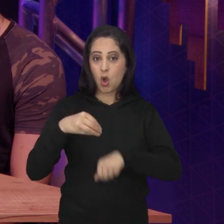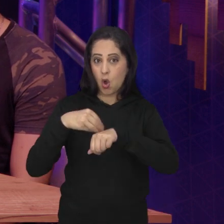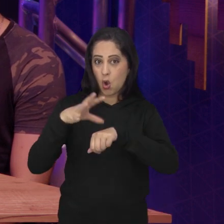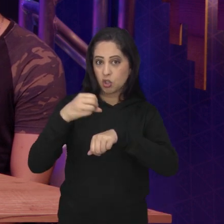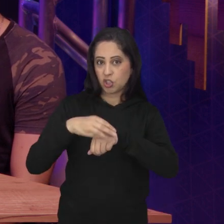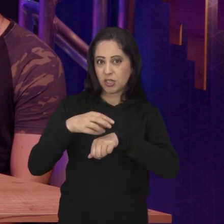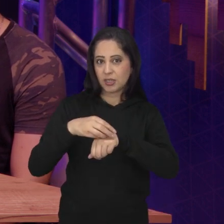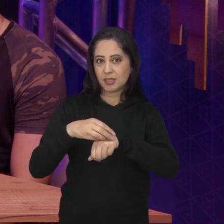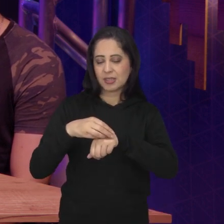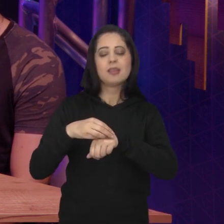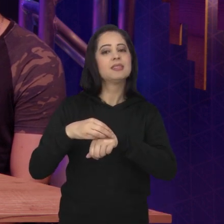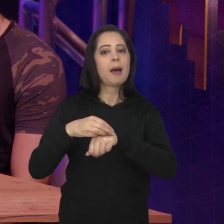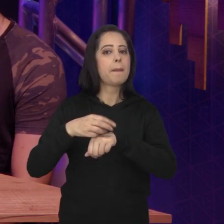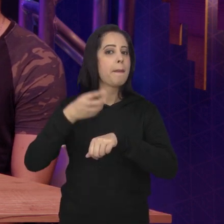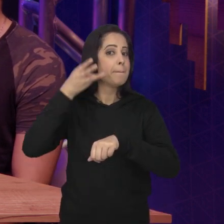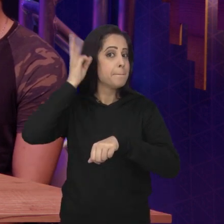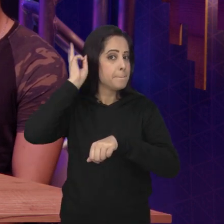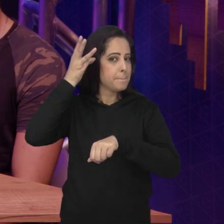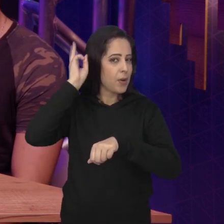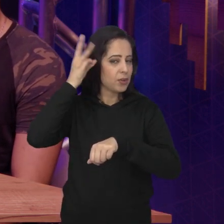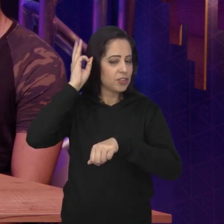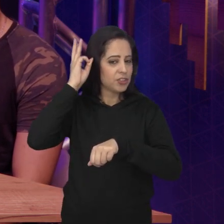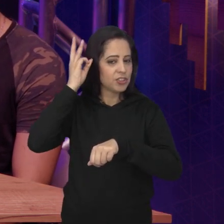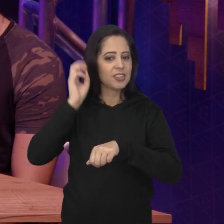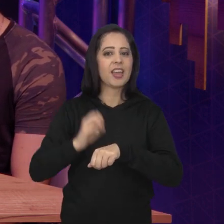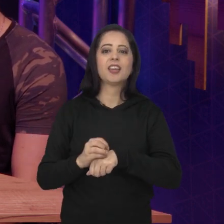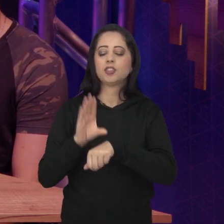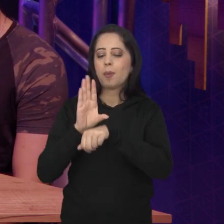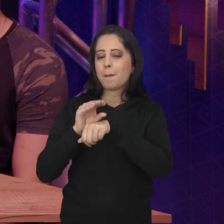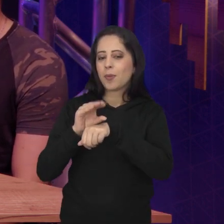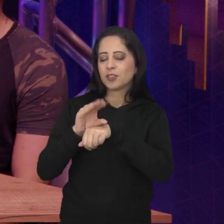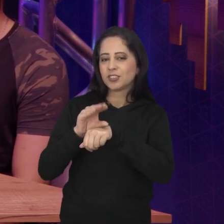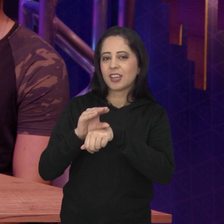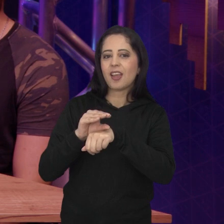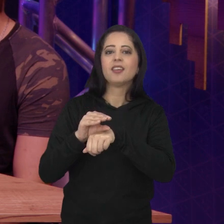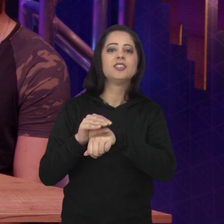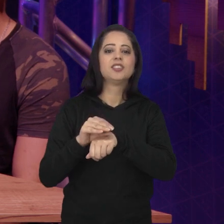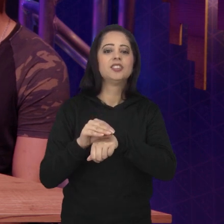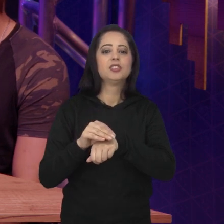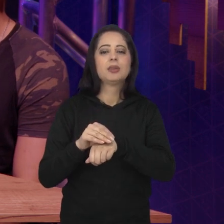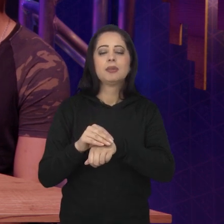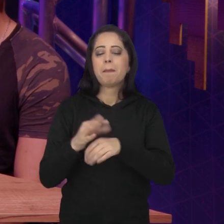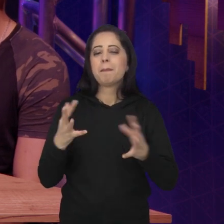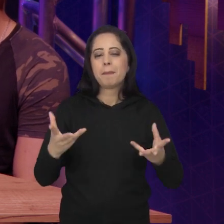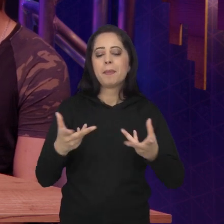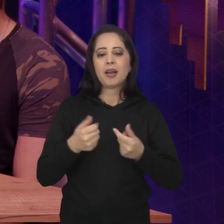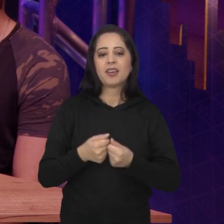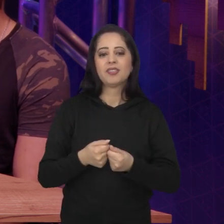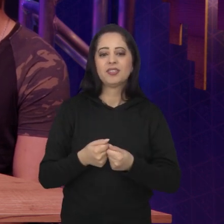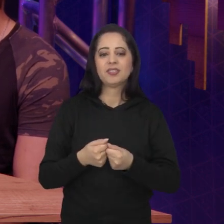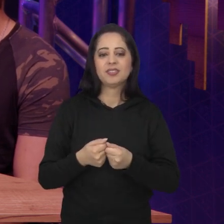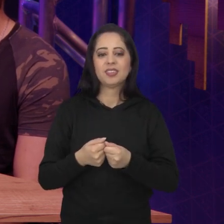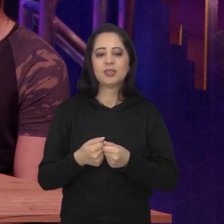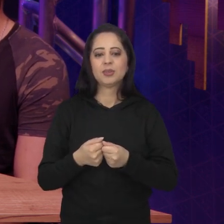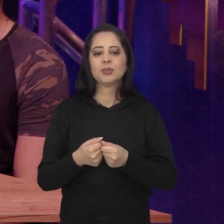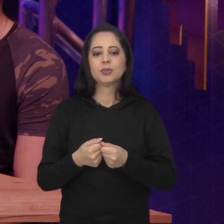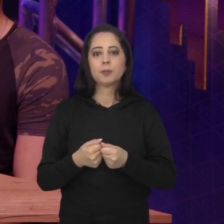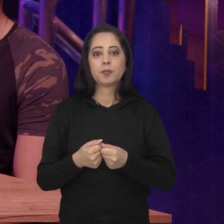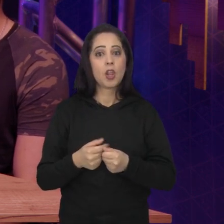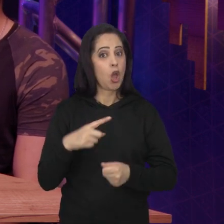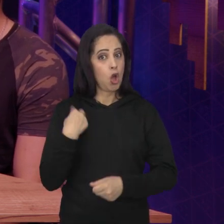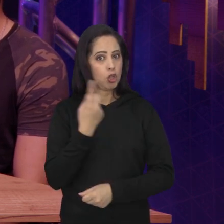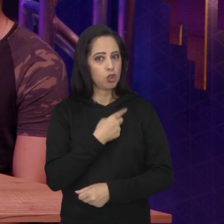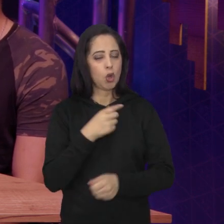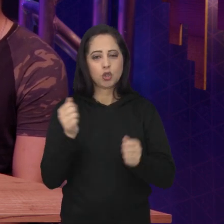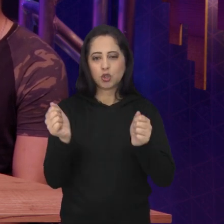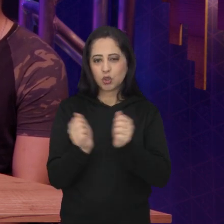o podcast Autoconsciente, da Regina Gianetti, que ela se diz a repórter da alma. Ela é uma maravilhosa, escutem. E é isso, a gente